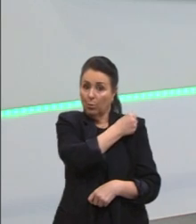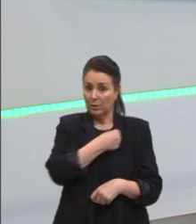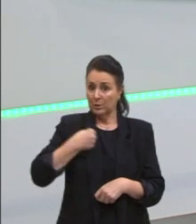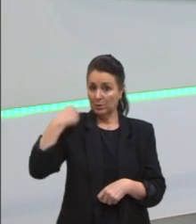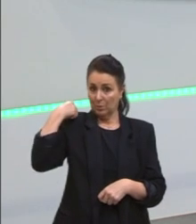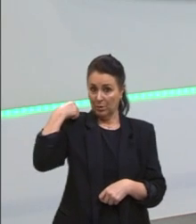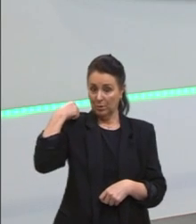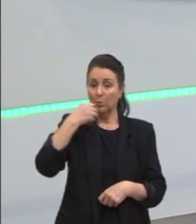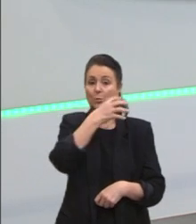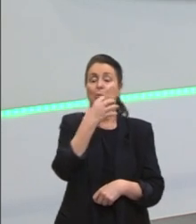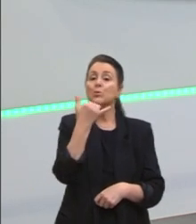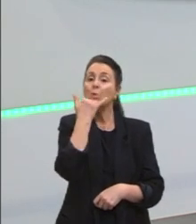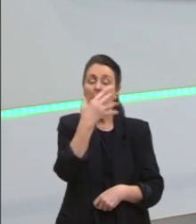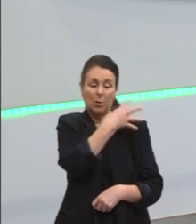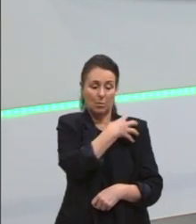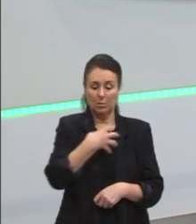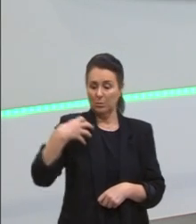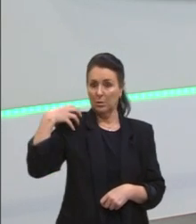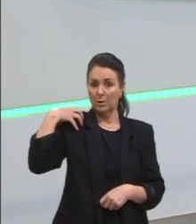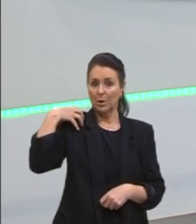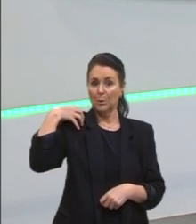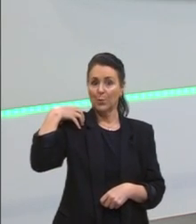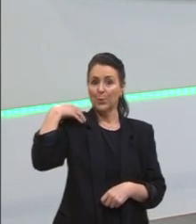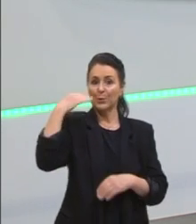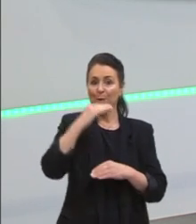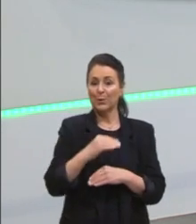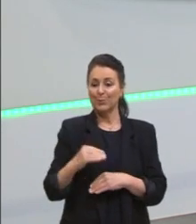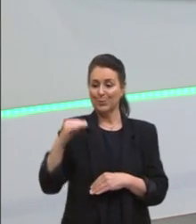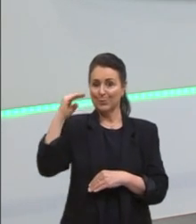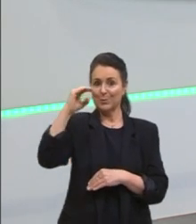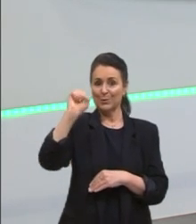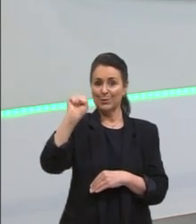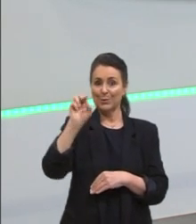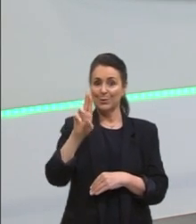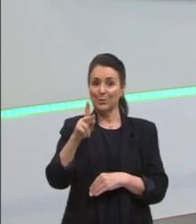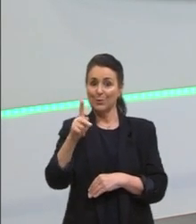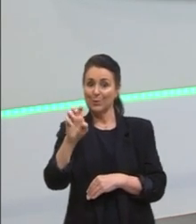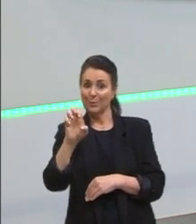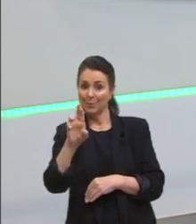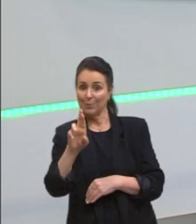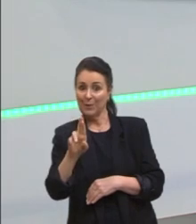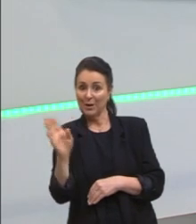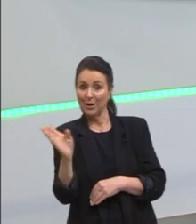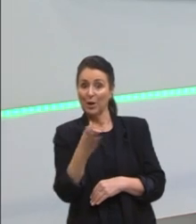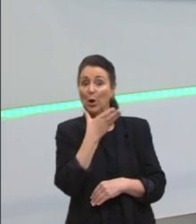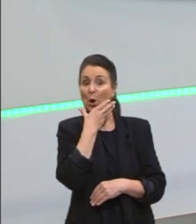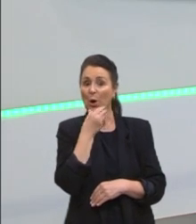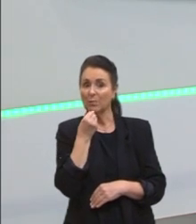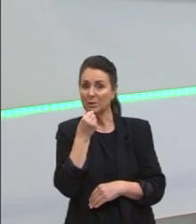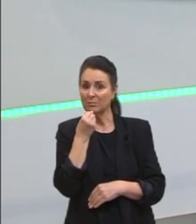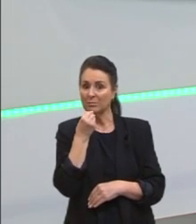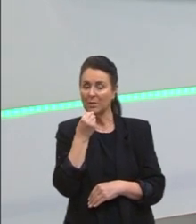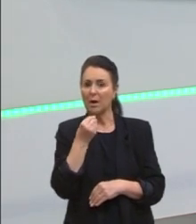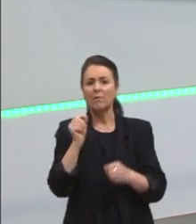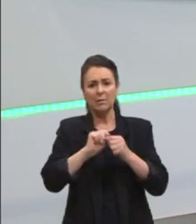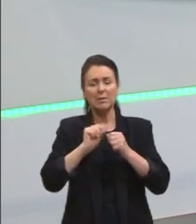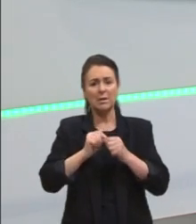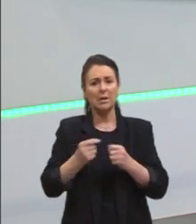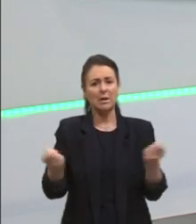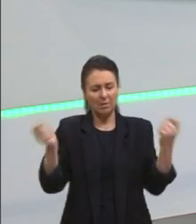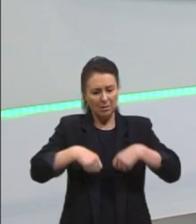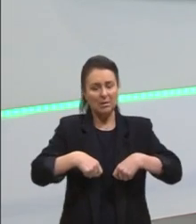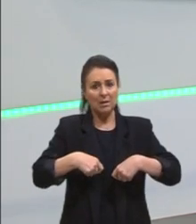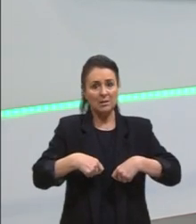que eu Super Homem que que é o super-homem para Unity realizar essas suas potencialidades ser você mesmo na sua singularidade